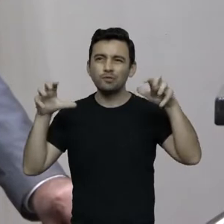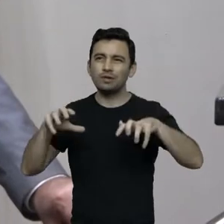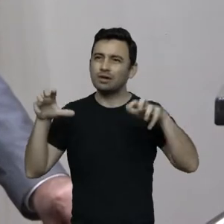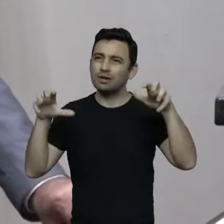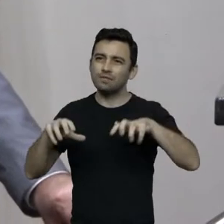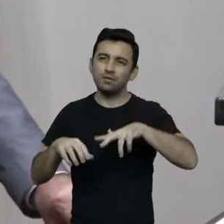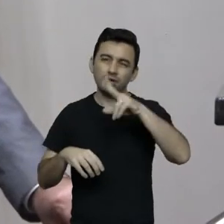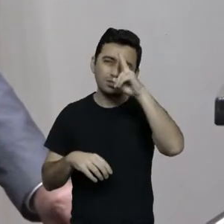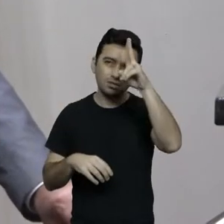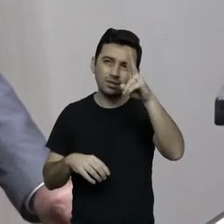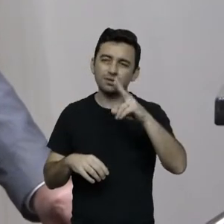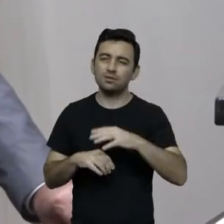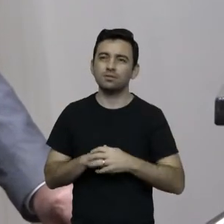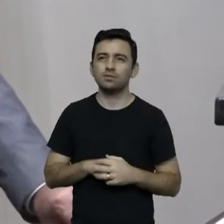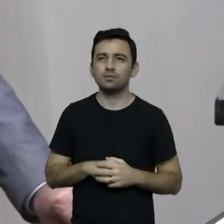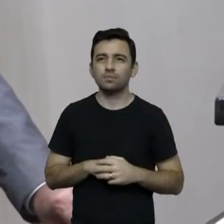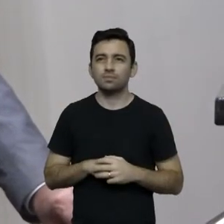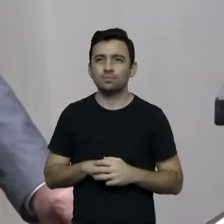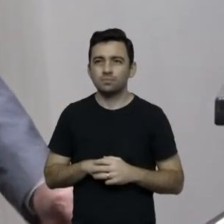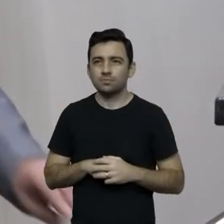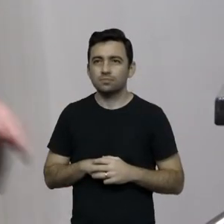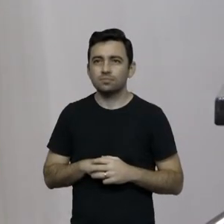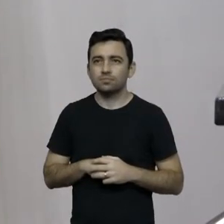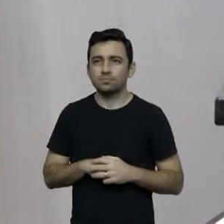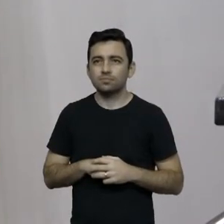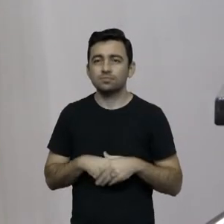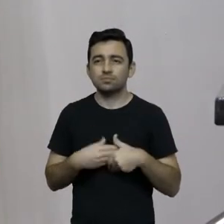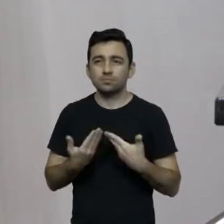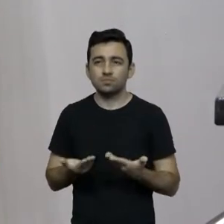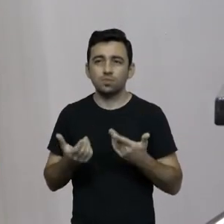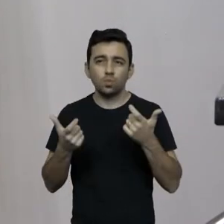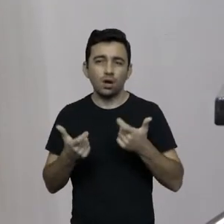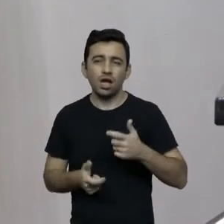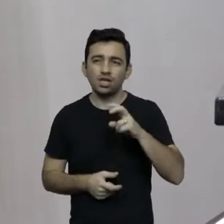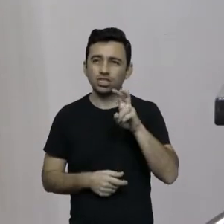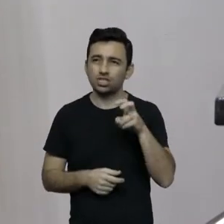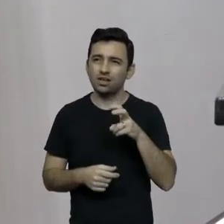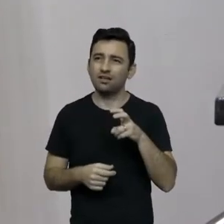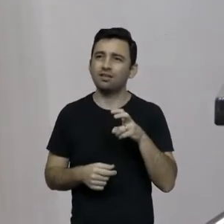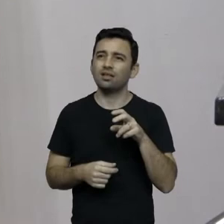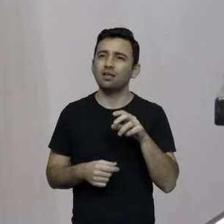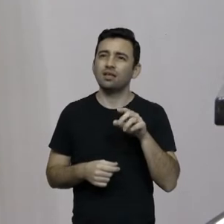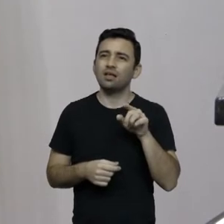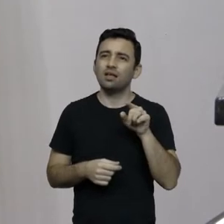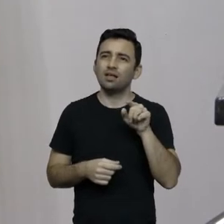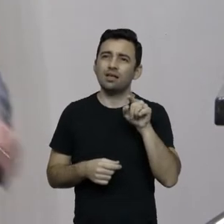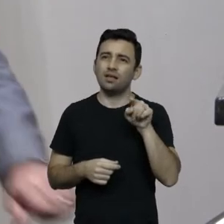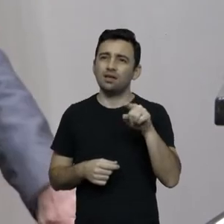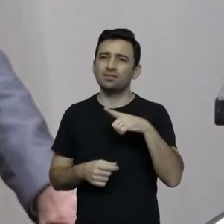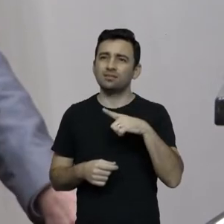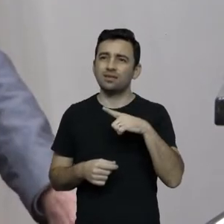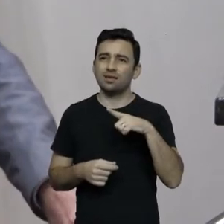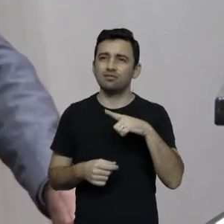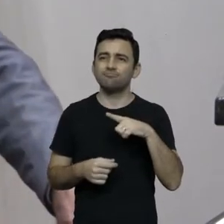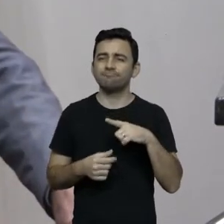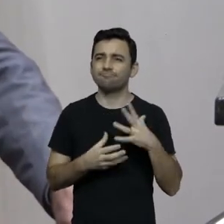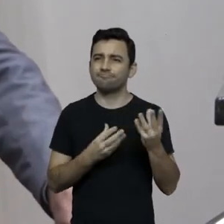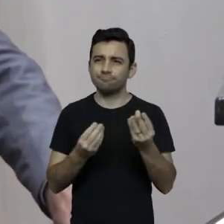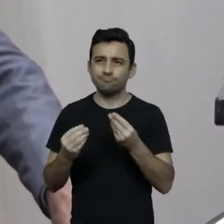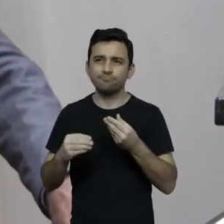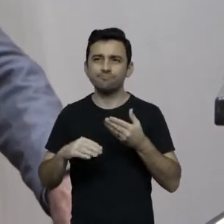e lá na Feme a encher e atos que foram lá